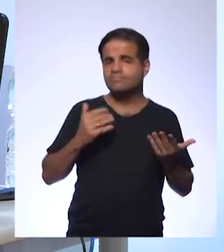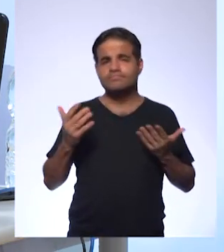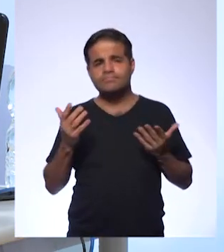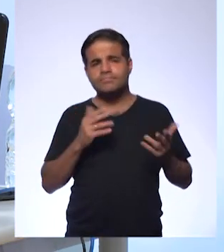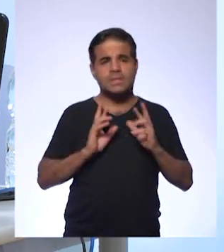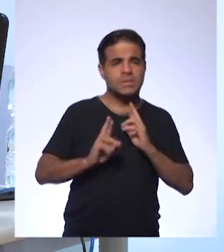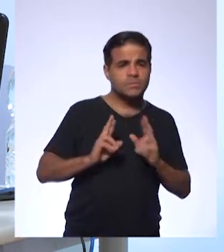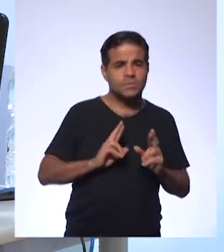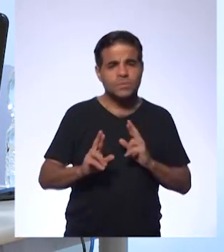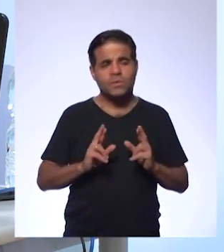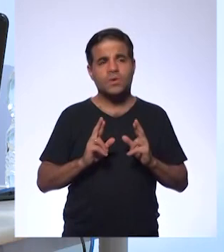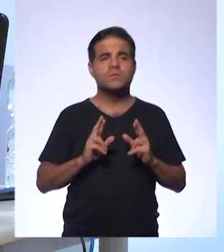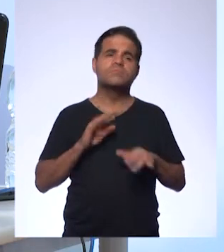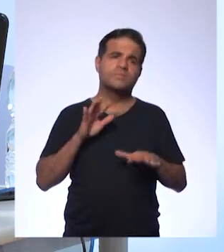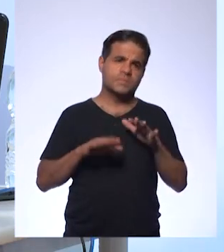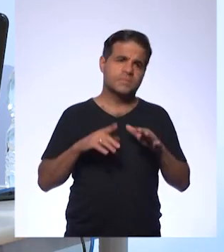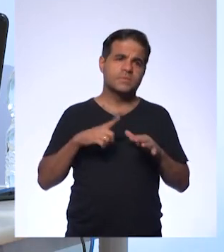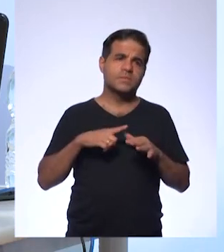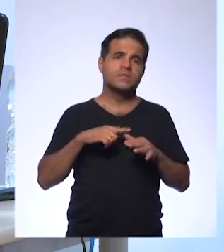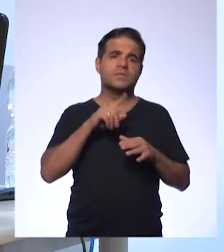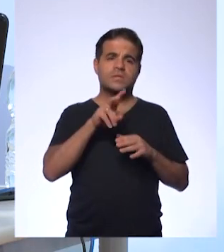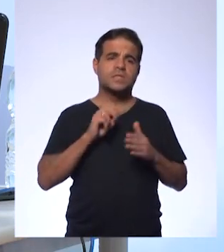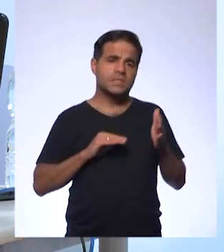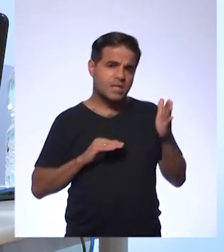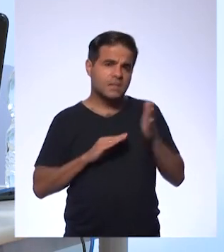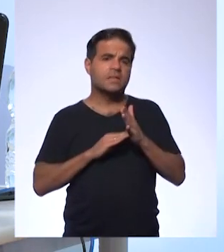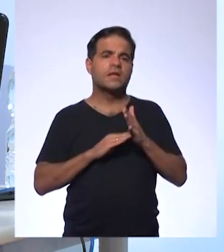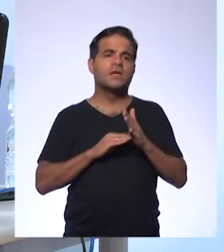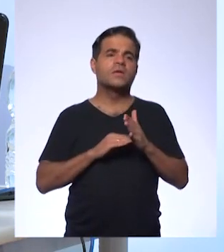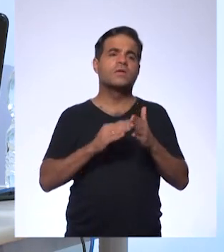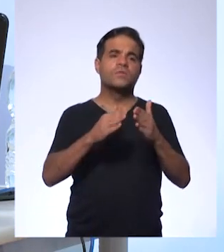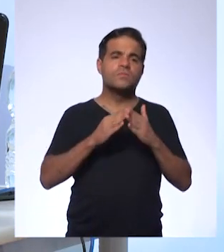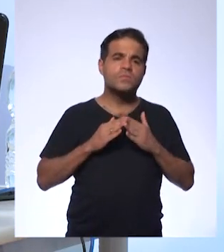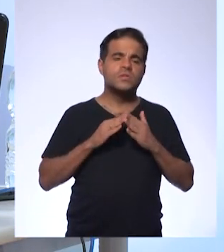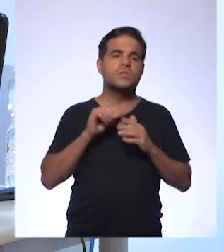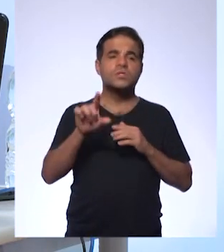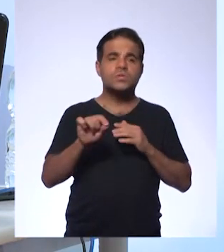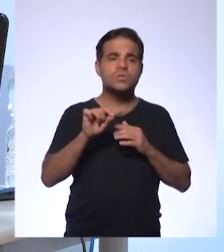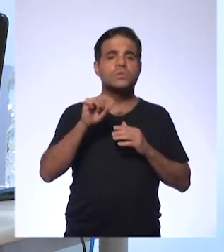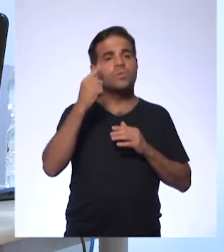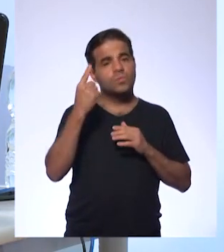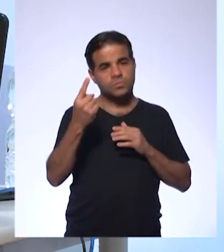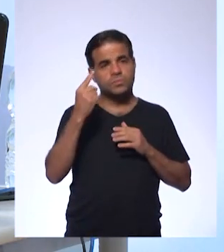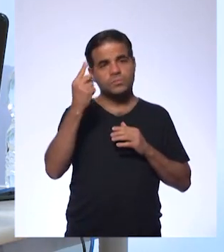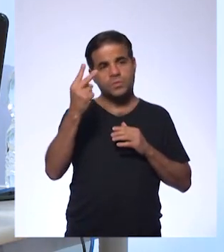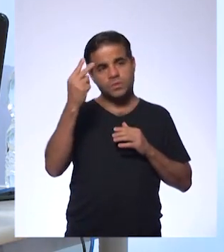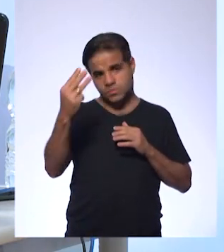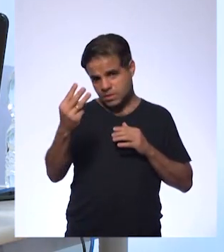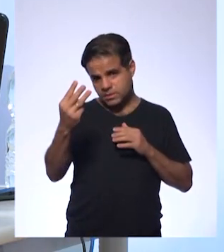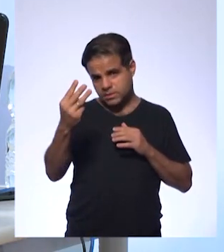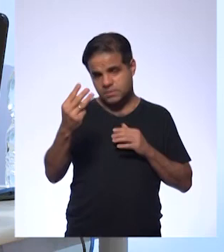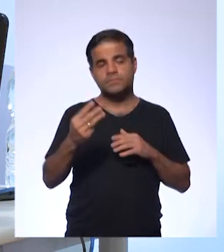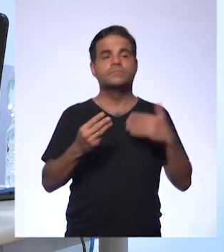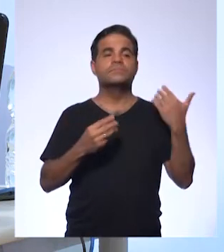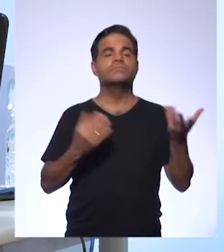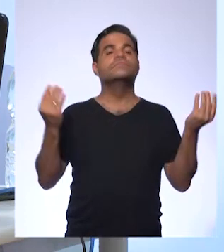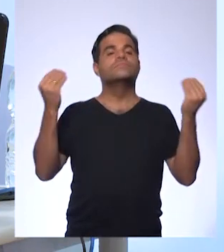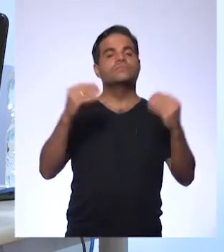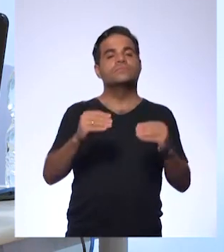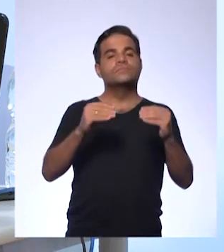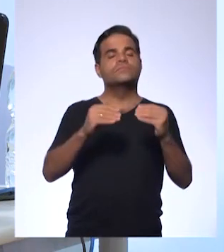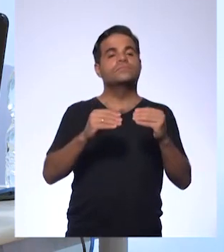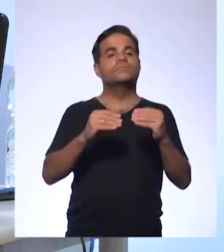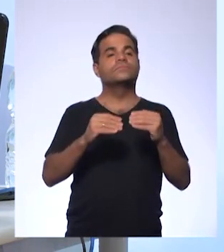tantas respostas aí, porque a gente tem 15 é o limite, né? Eu vou pedir para vocês escolherem 1, 2 ou 3, colocar para